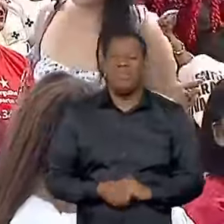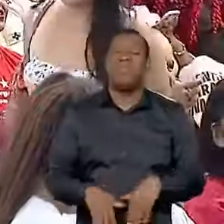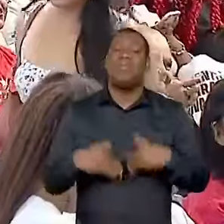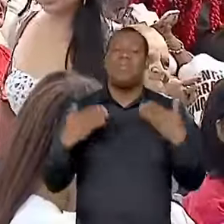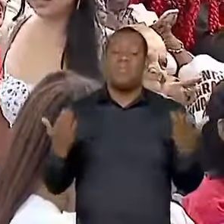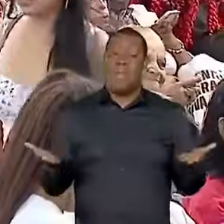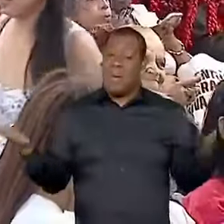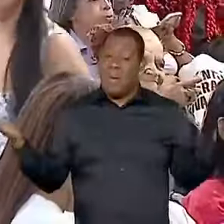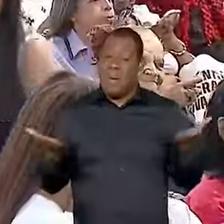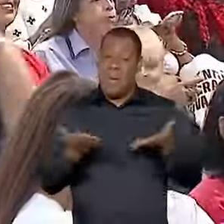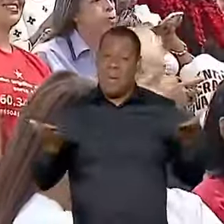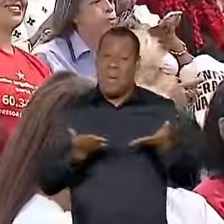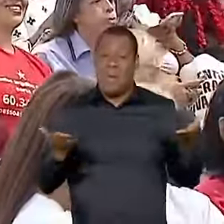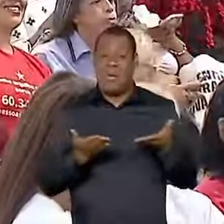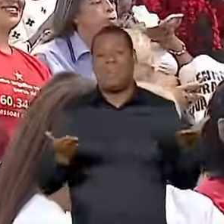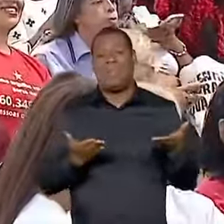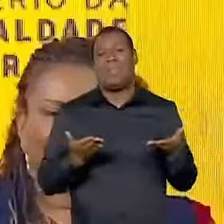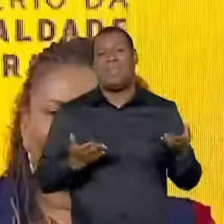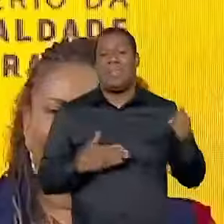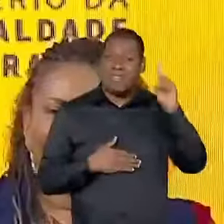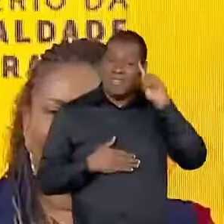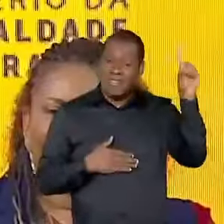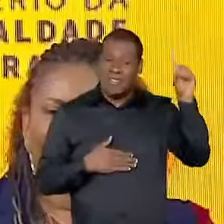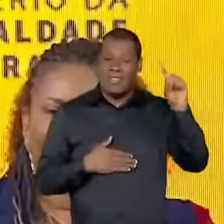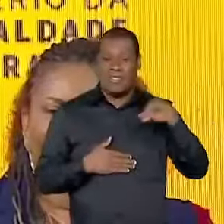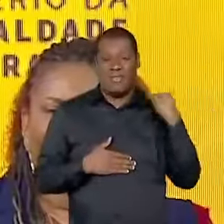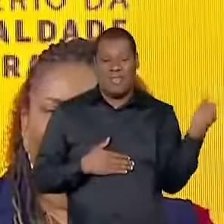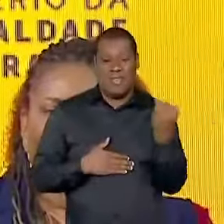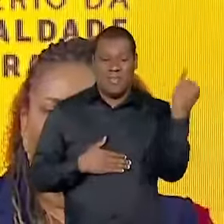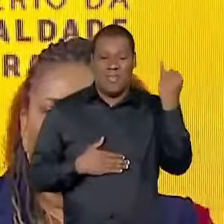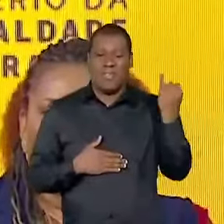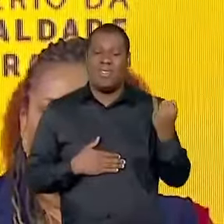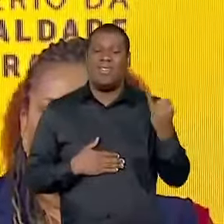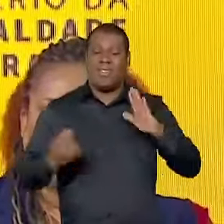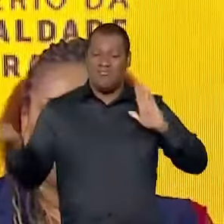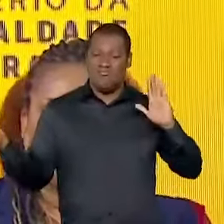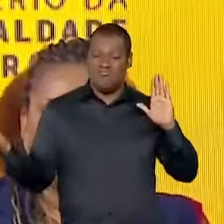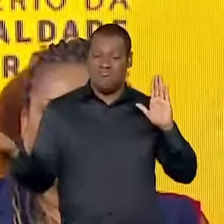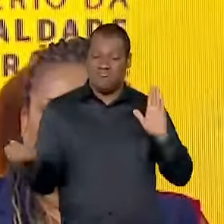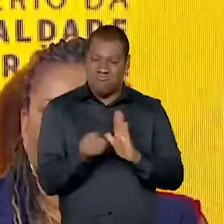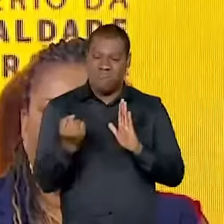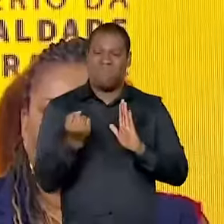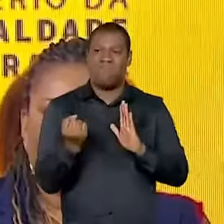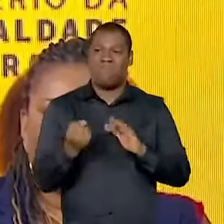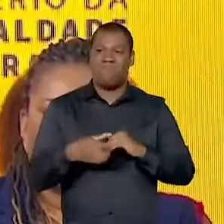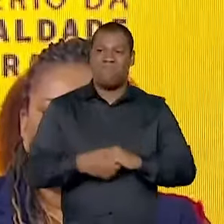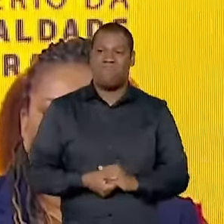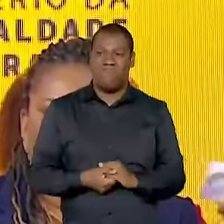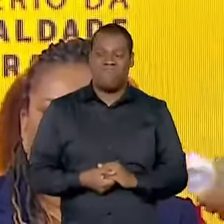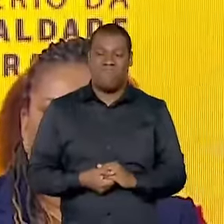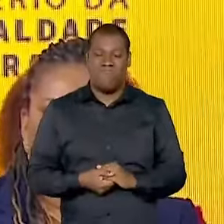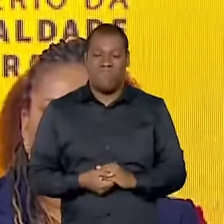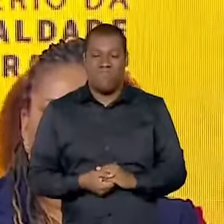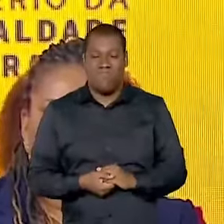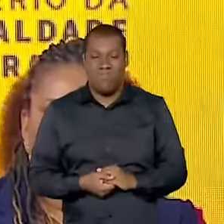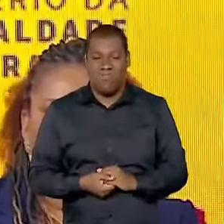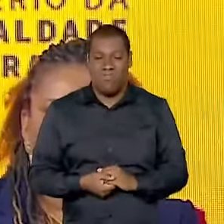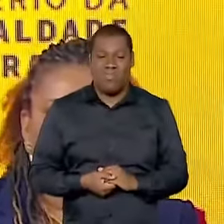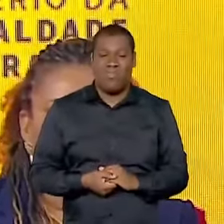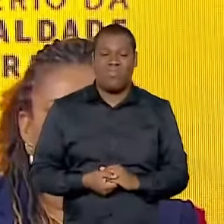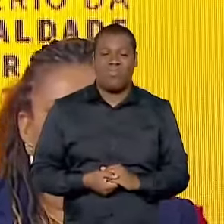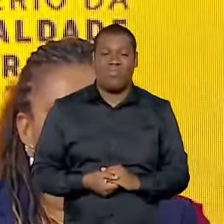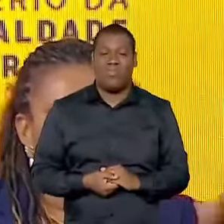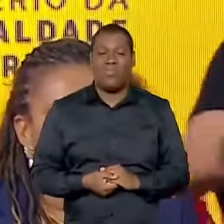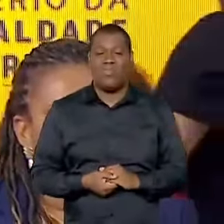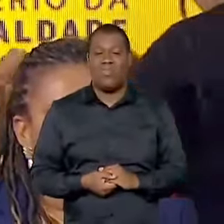Gente, hoje é um dia muito importante e histórico para todos nós. Eu queria